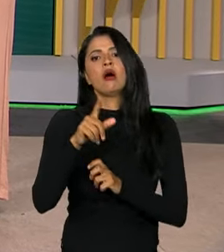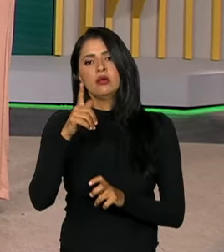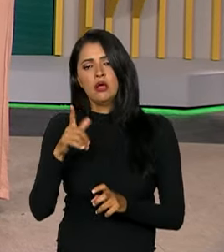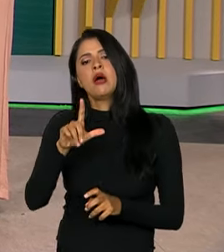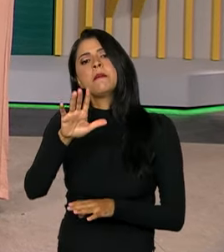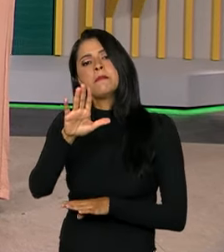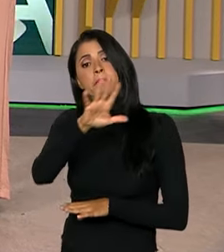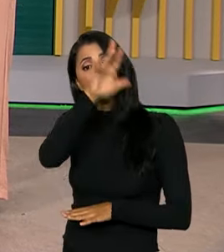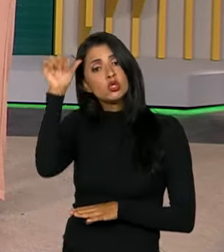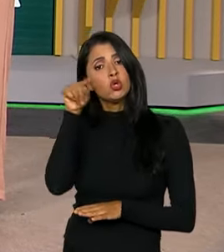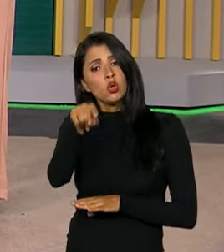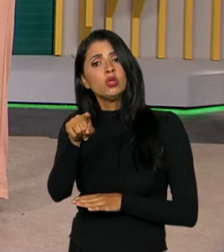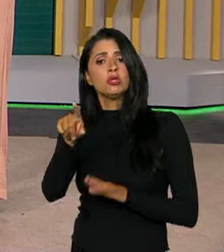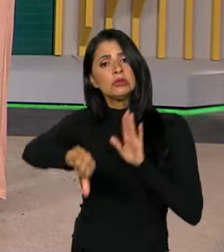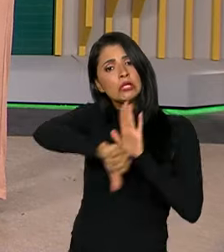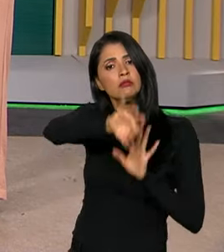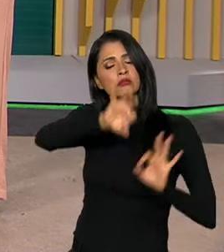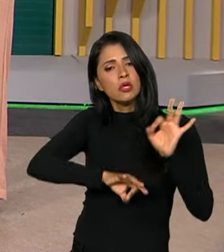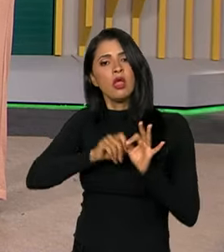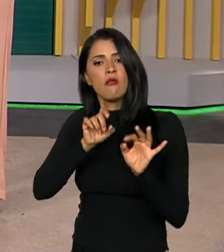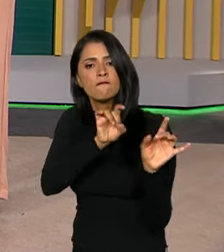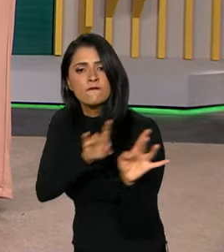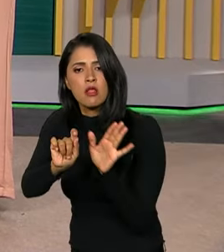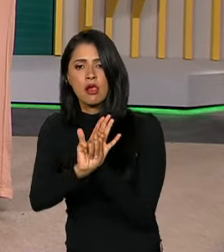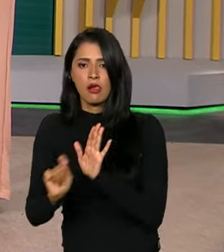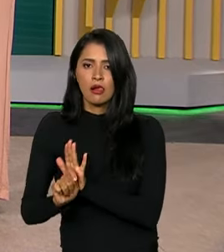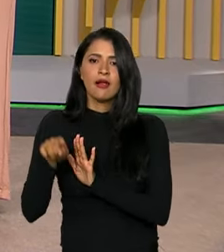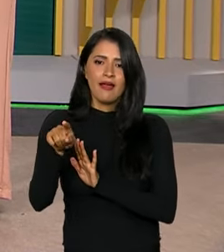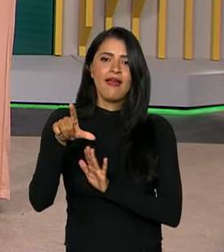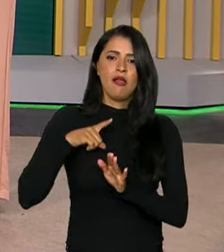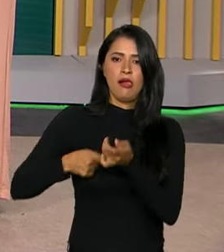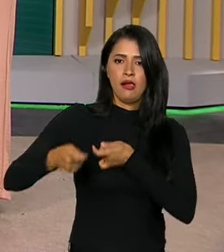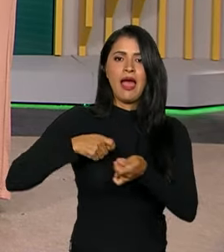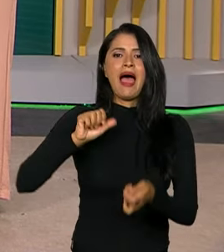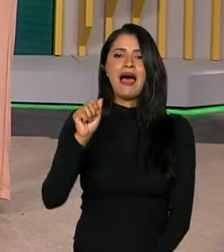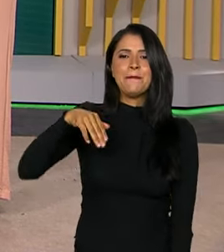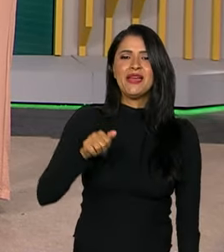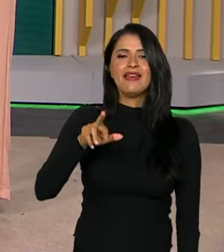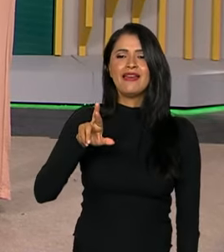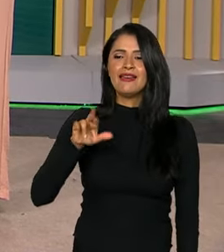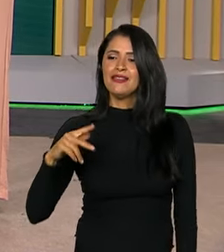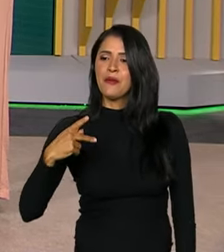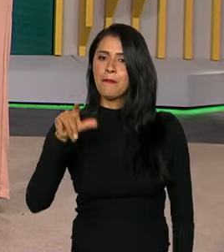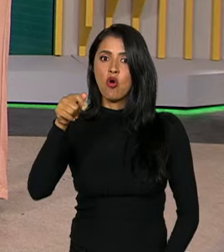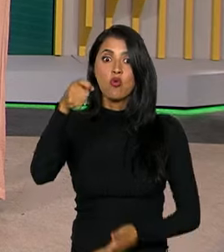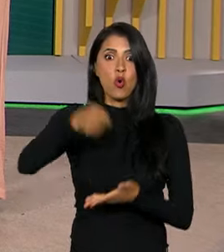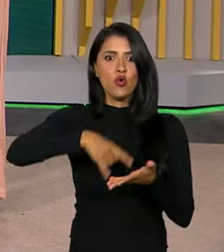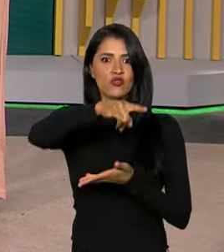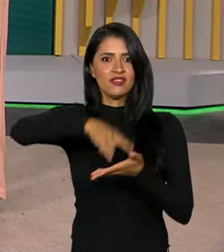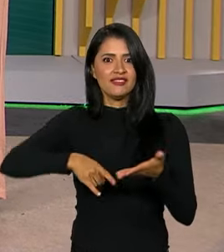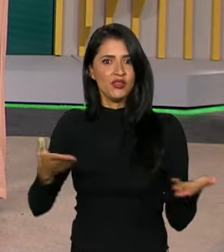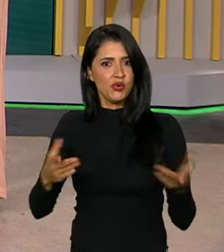crime organizado e o tráfico de drogas. Essa é a missão da Ameripol, que teve seu documento de fundação assinado hoje em